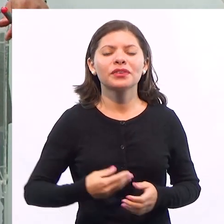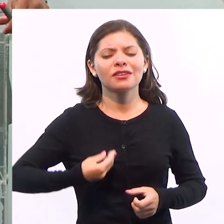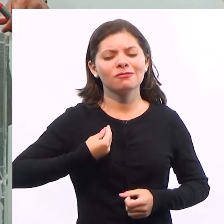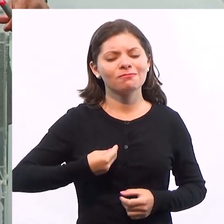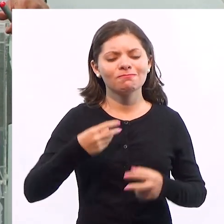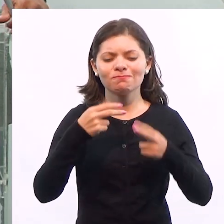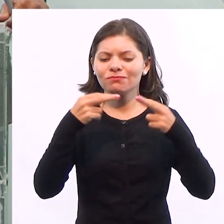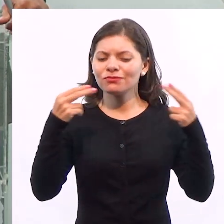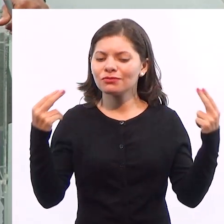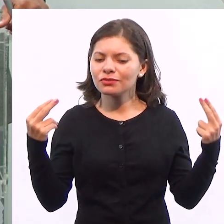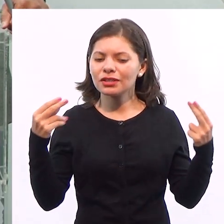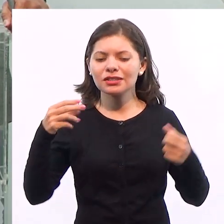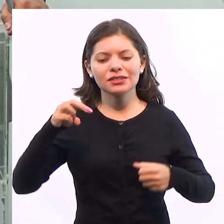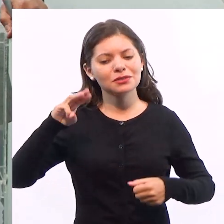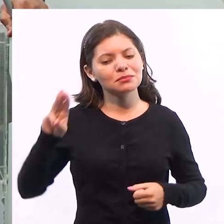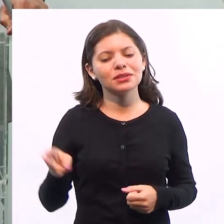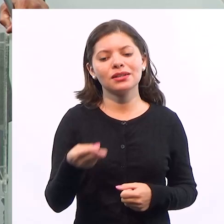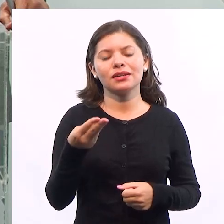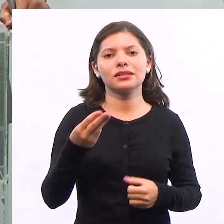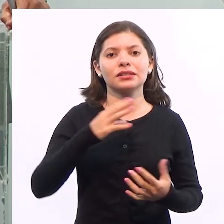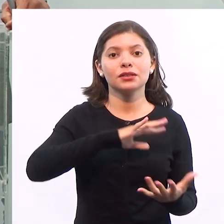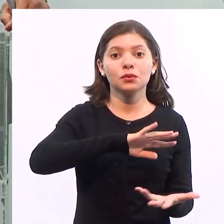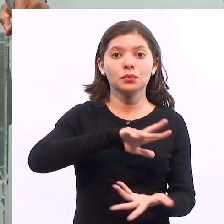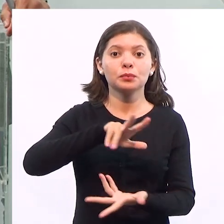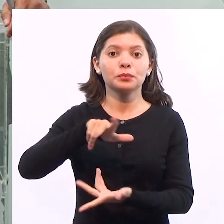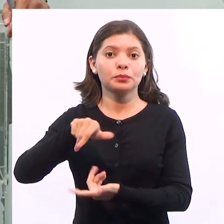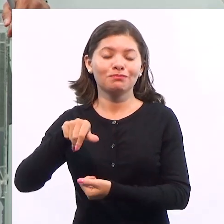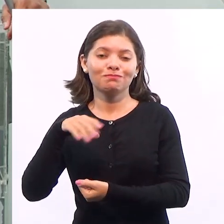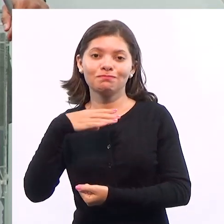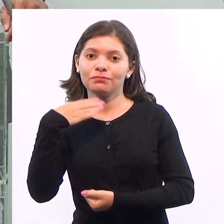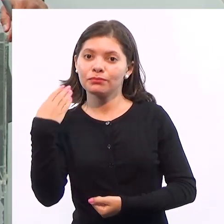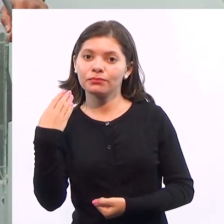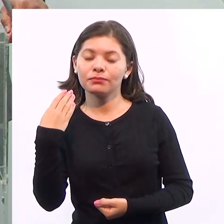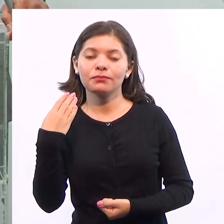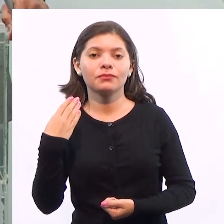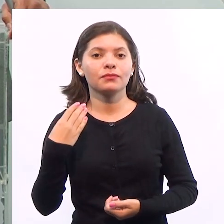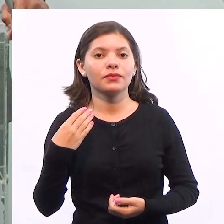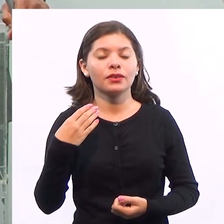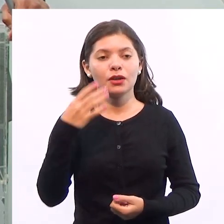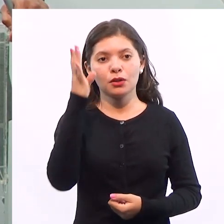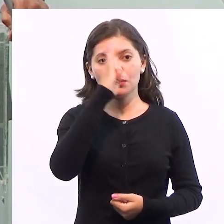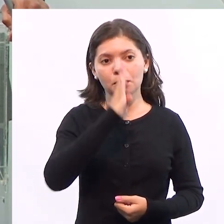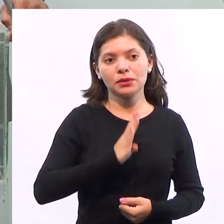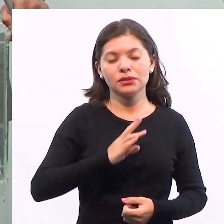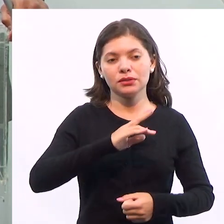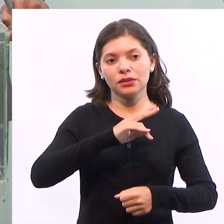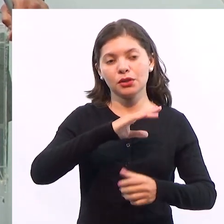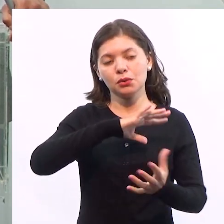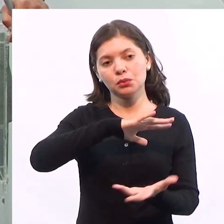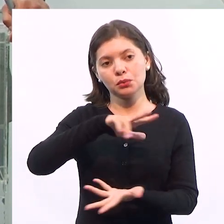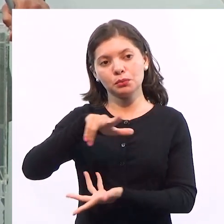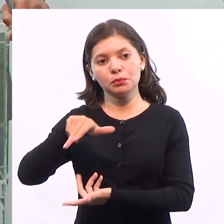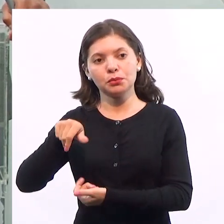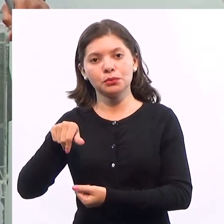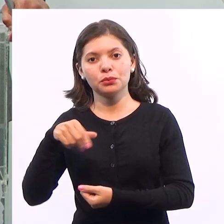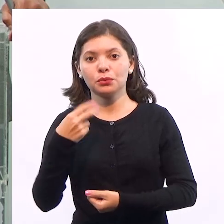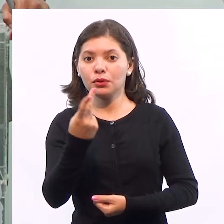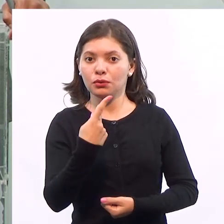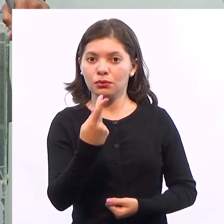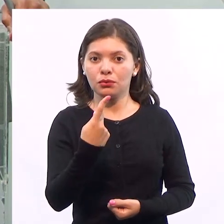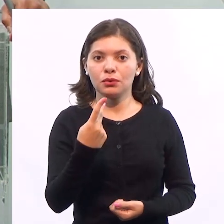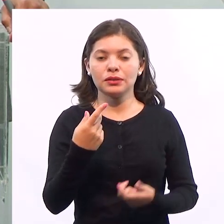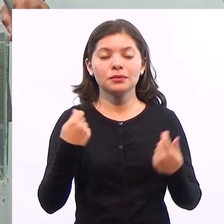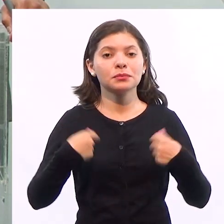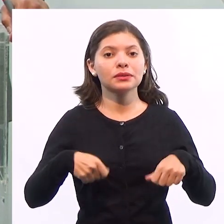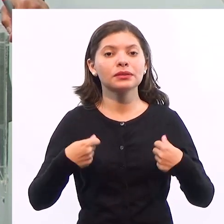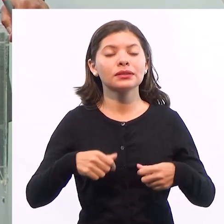milhares de pessoas no mundo inteiro perderam a vida, né? Tanto no Brasil quanto no mundo, perderam a vida. Nós precisamos nos adaptar a